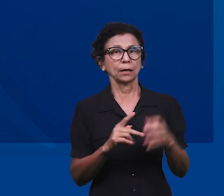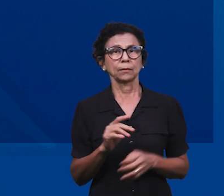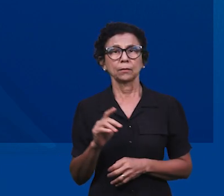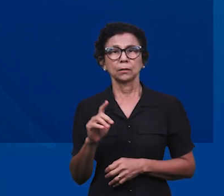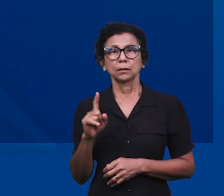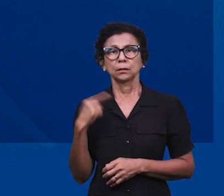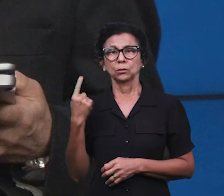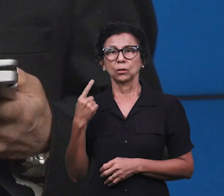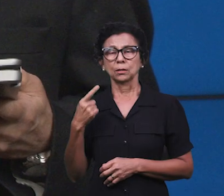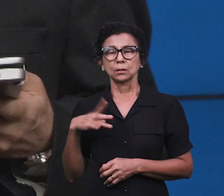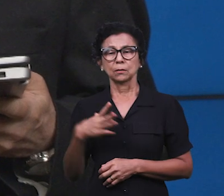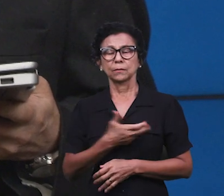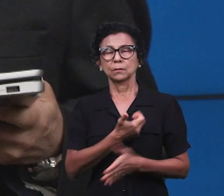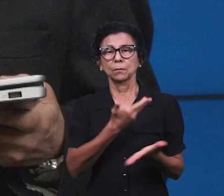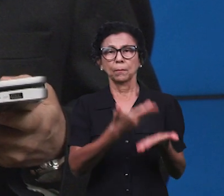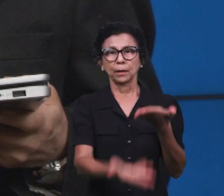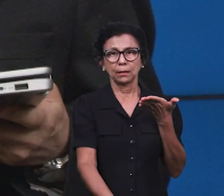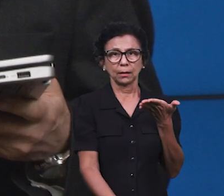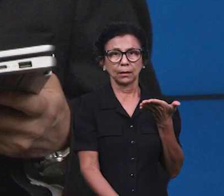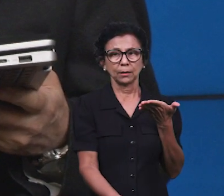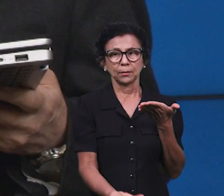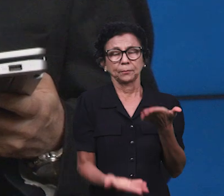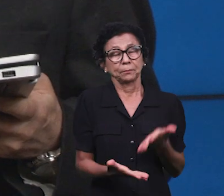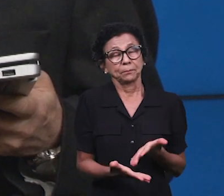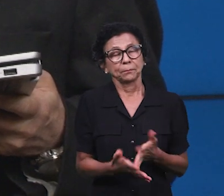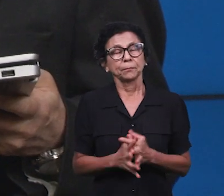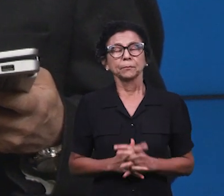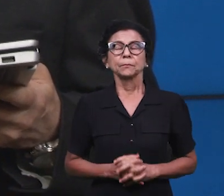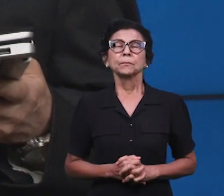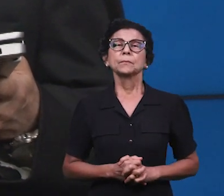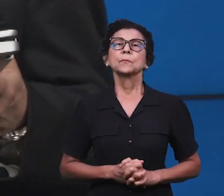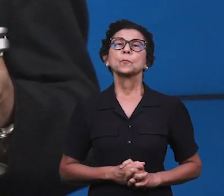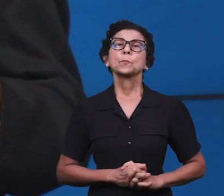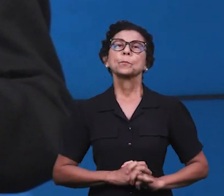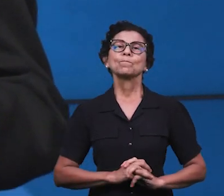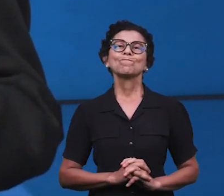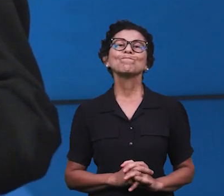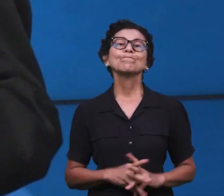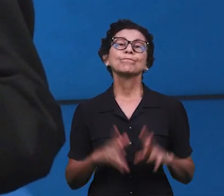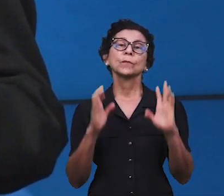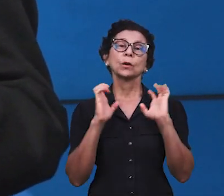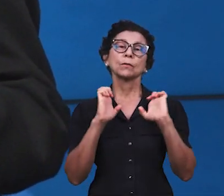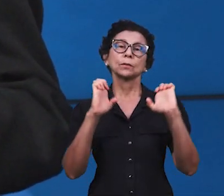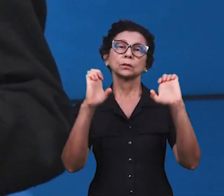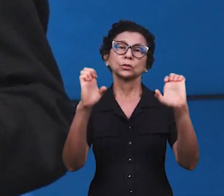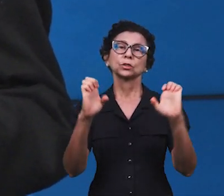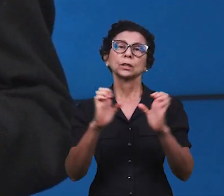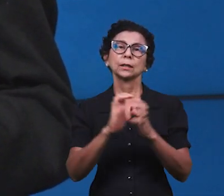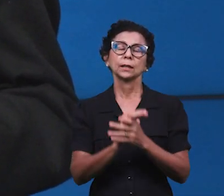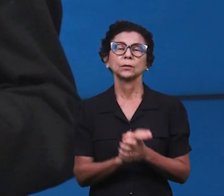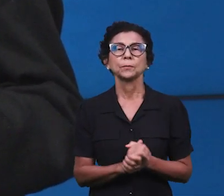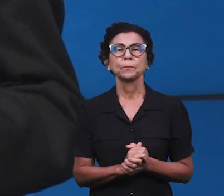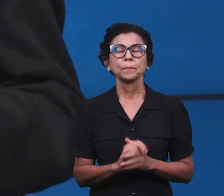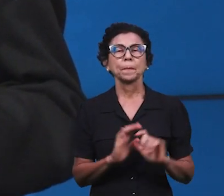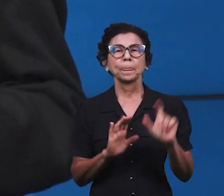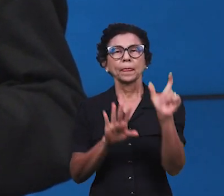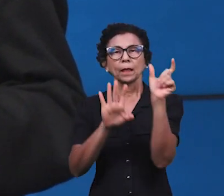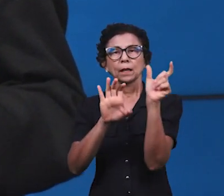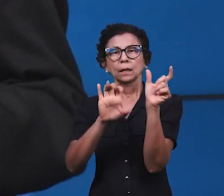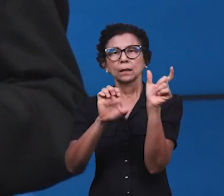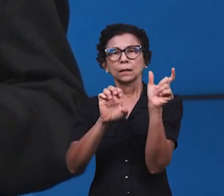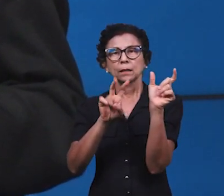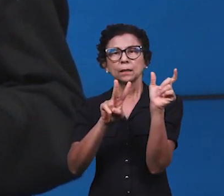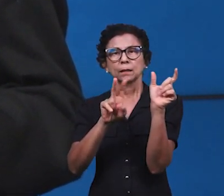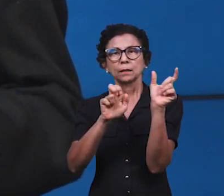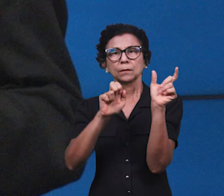a paz do Senhor. Liliane, realmente o Evangelho é uma mensagem revelada, ou seja, a palavra Evangelho vem daquilo